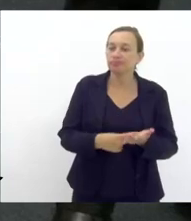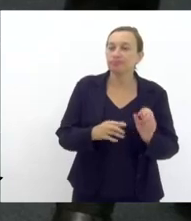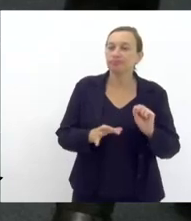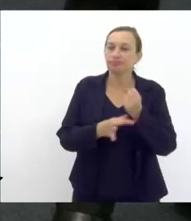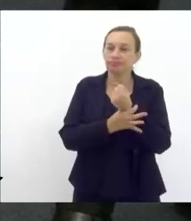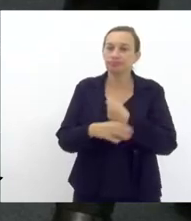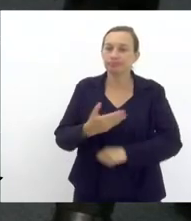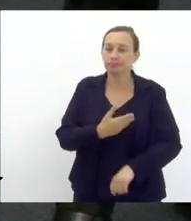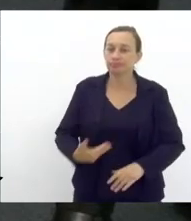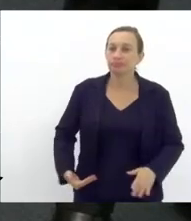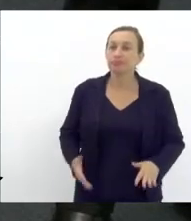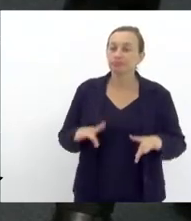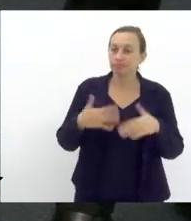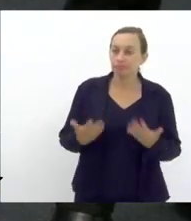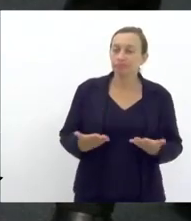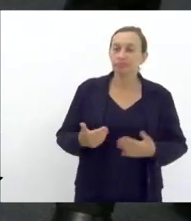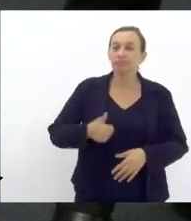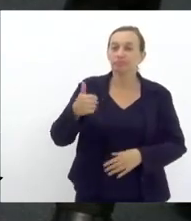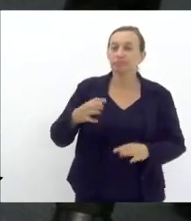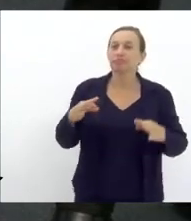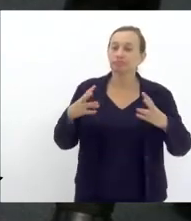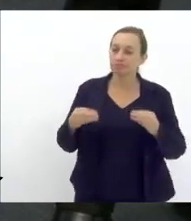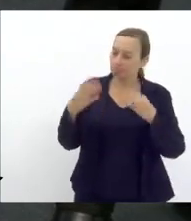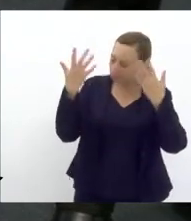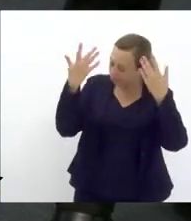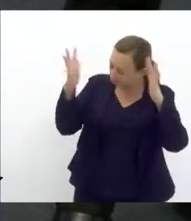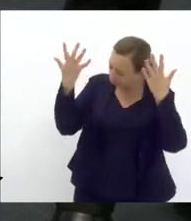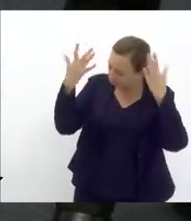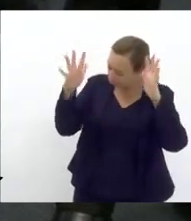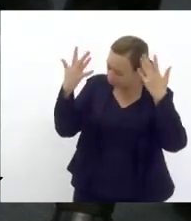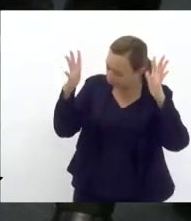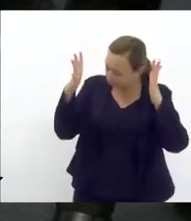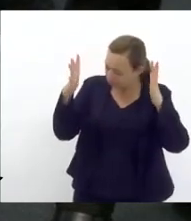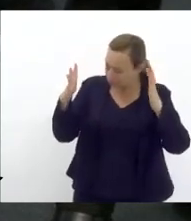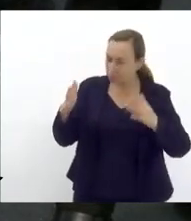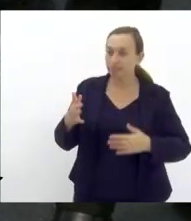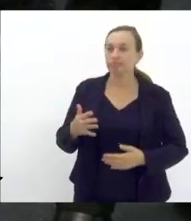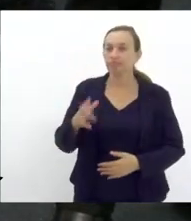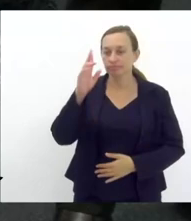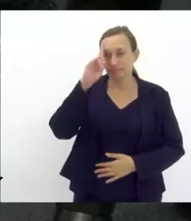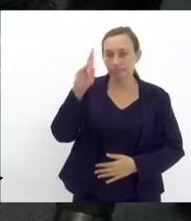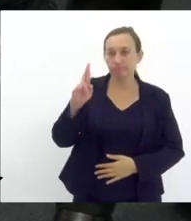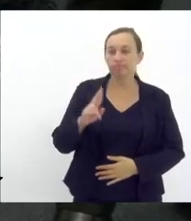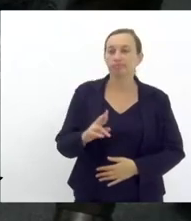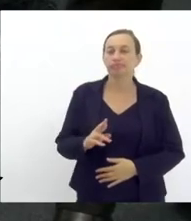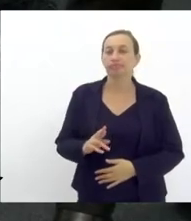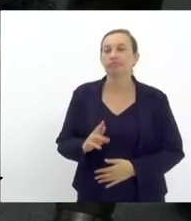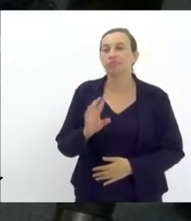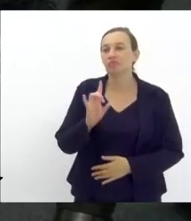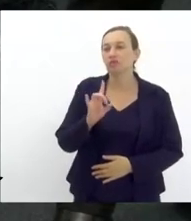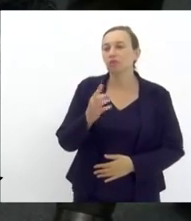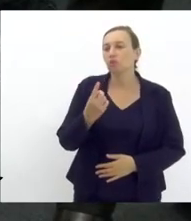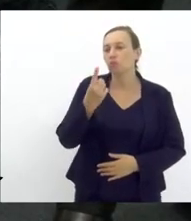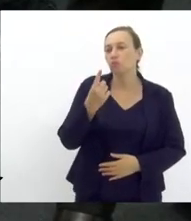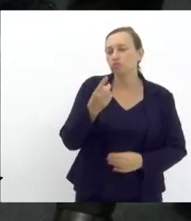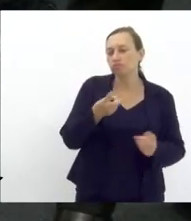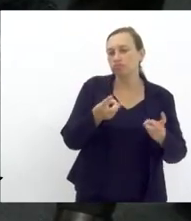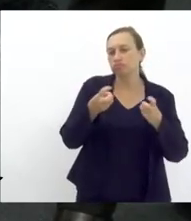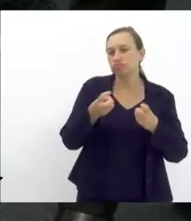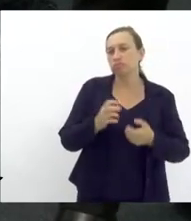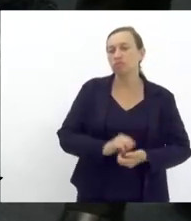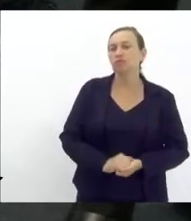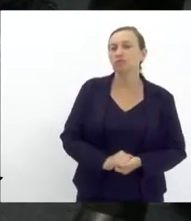pública então primeiro de tudo cumprimentar e elogiar iniciativa de vossa excelência apenas uma única observação